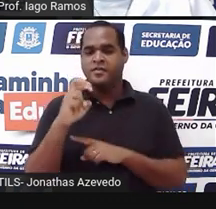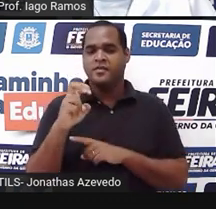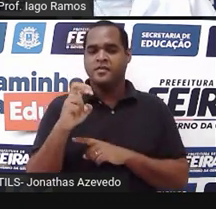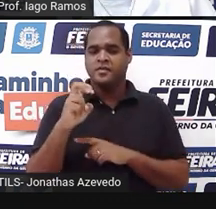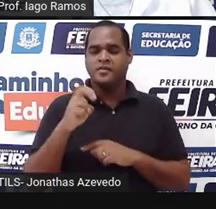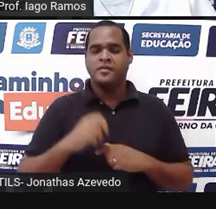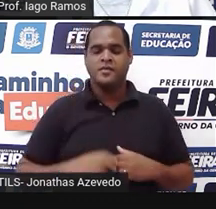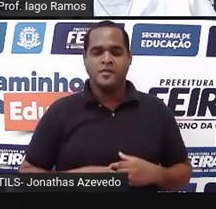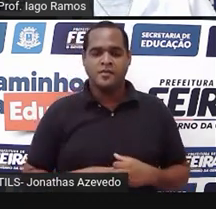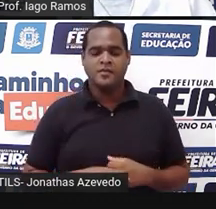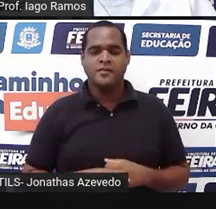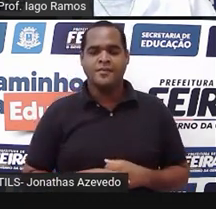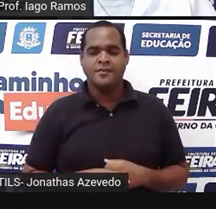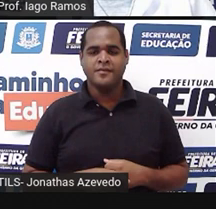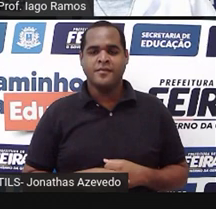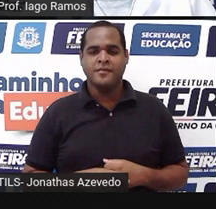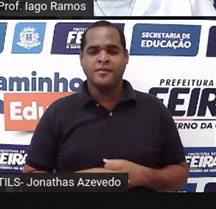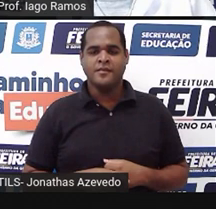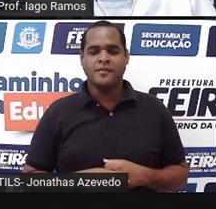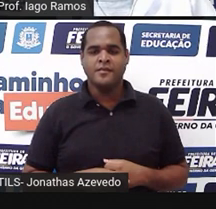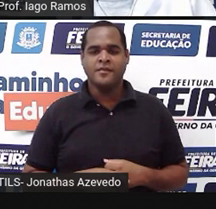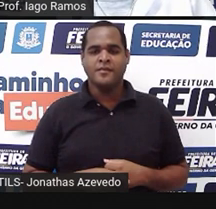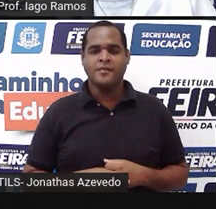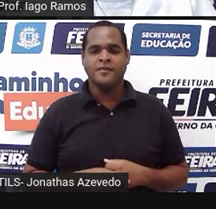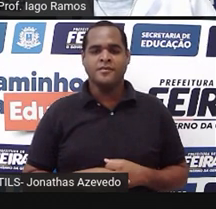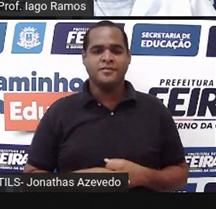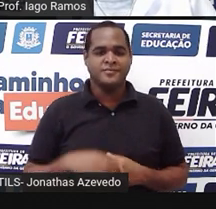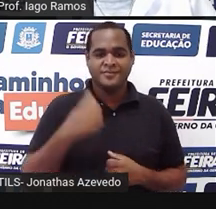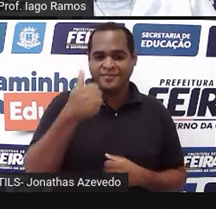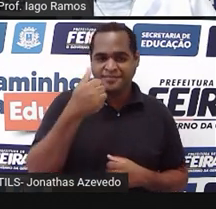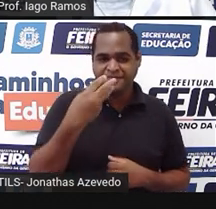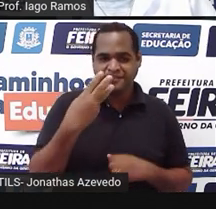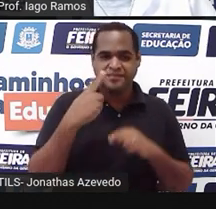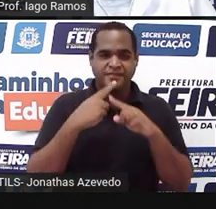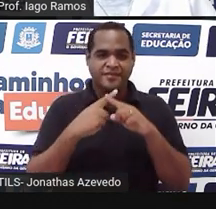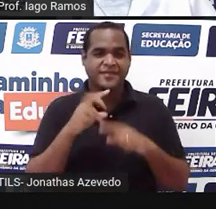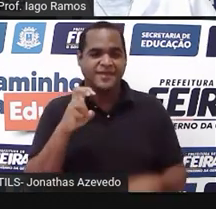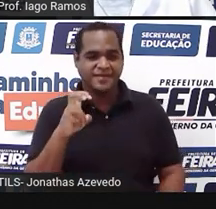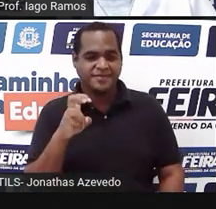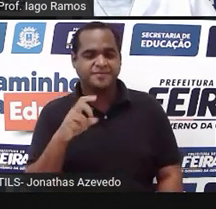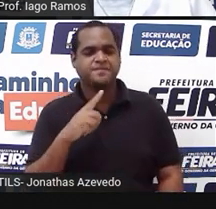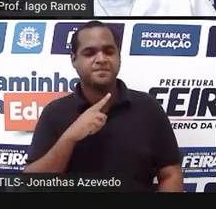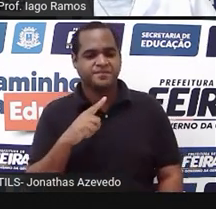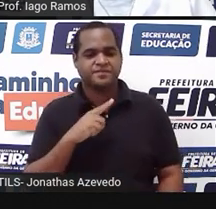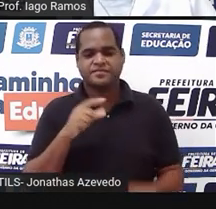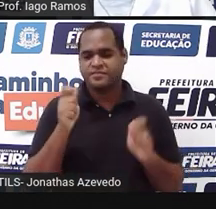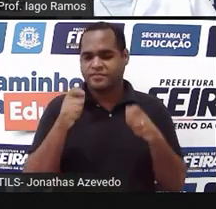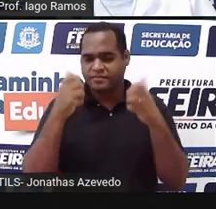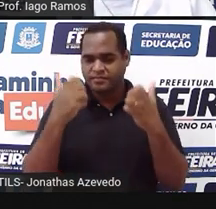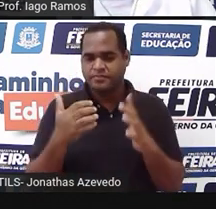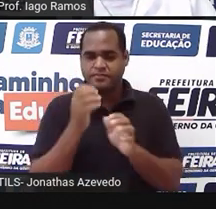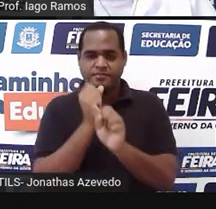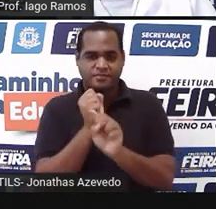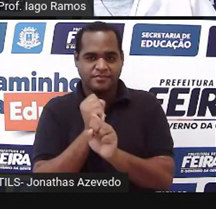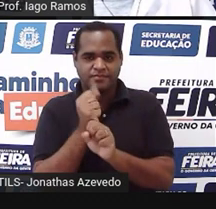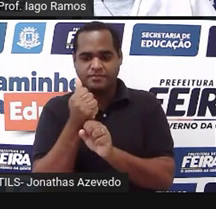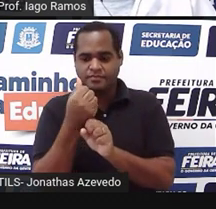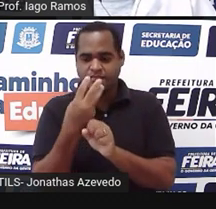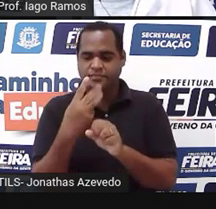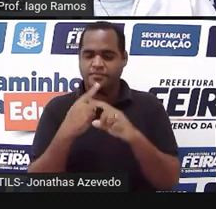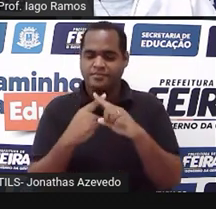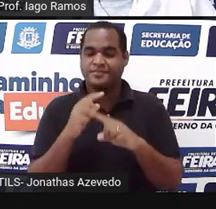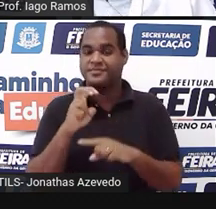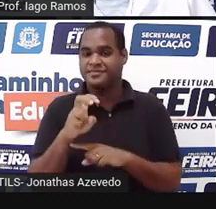X5 Olha só vou escrever ali na tela Oi e aí você já vai calculando 13 vezes